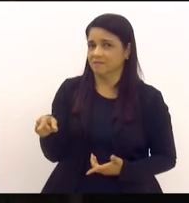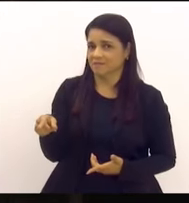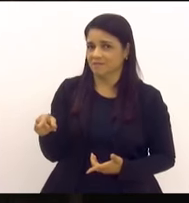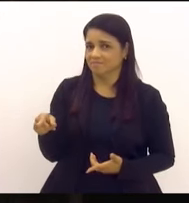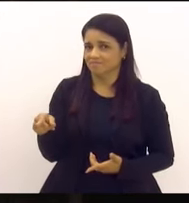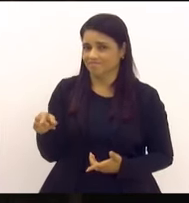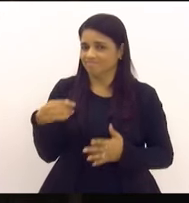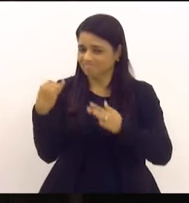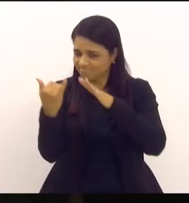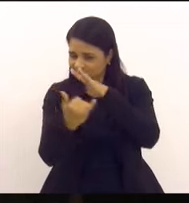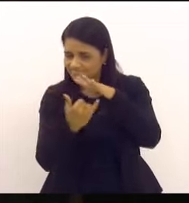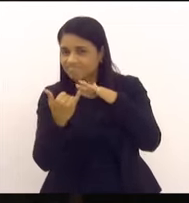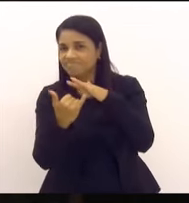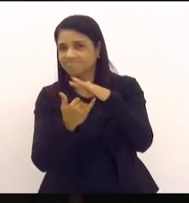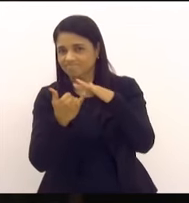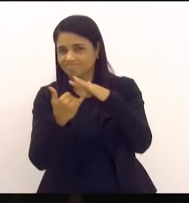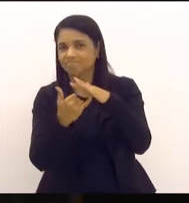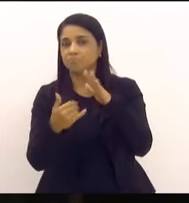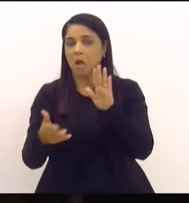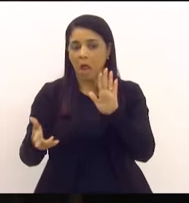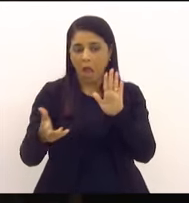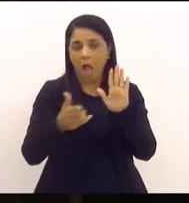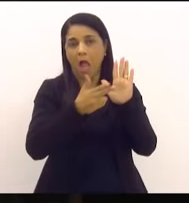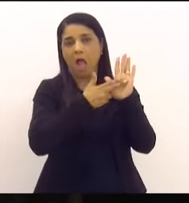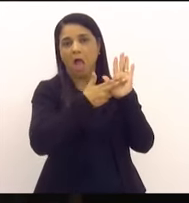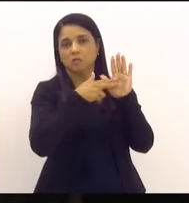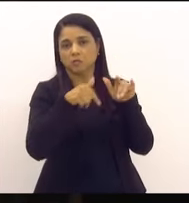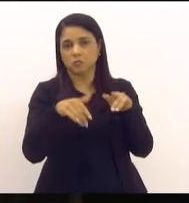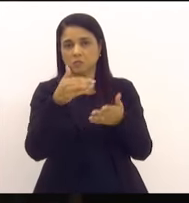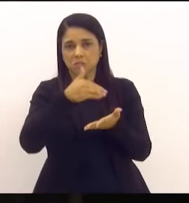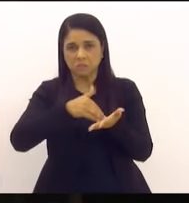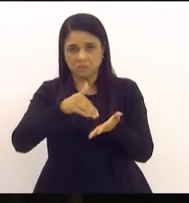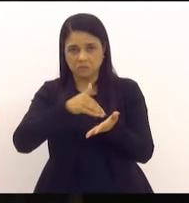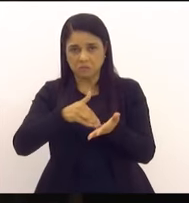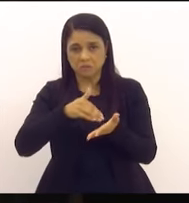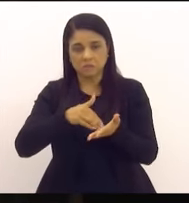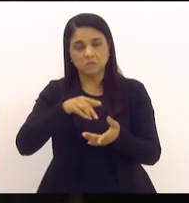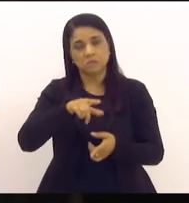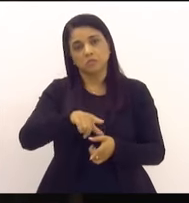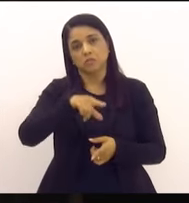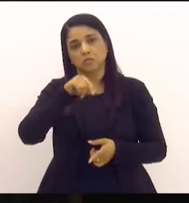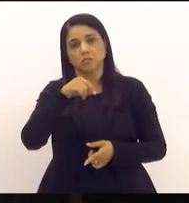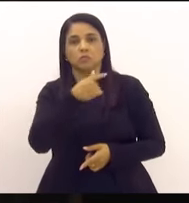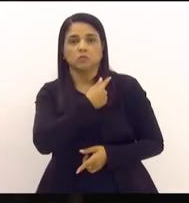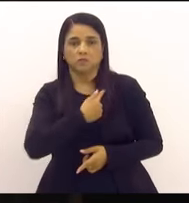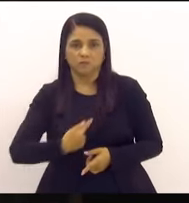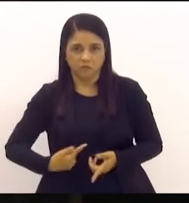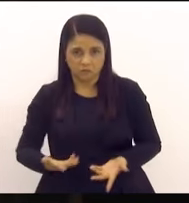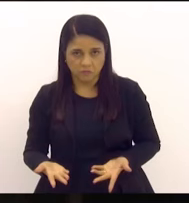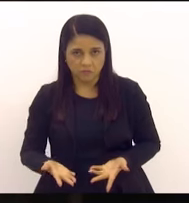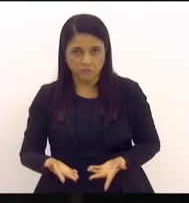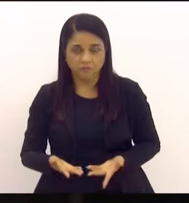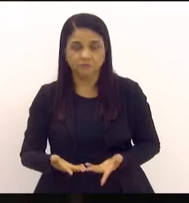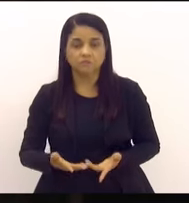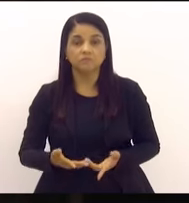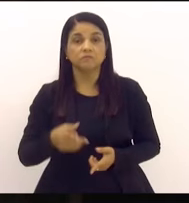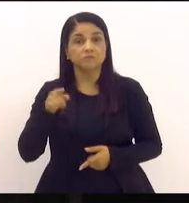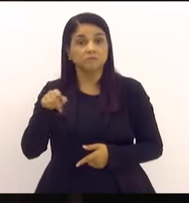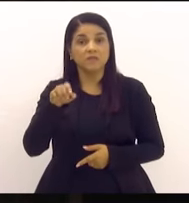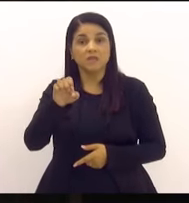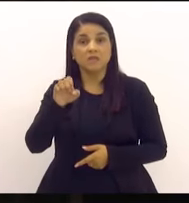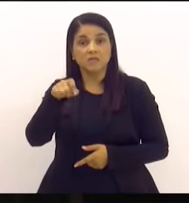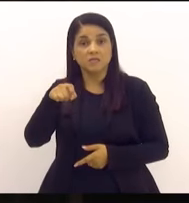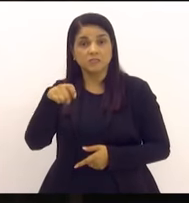funcional para assumir a secretaria, caso seja escolhido. E digo mais, por ter sido